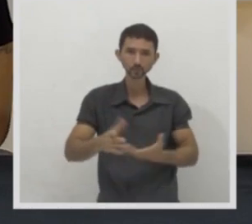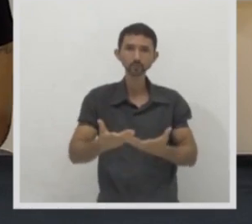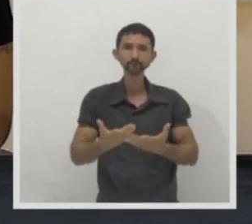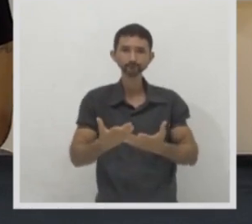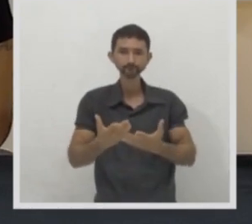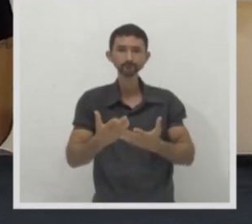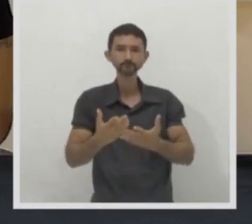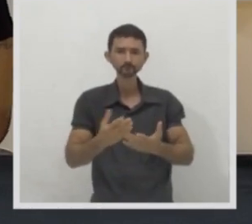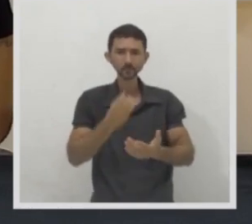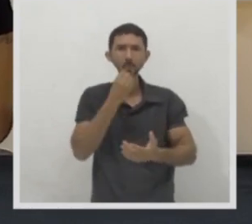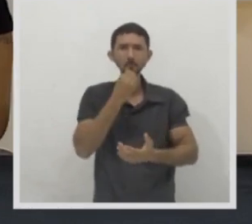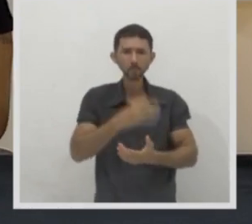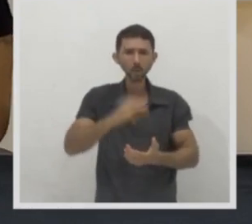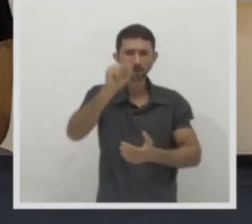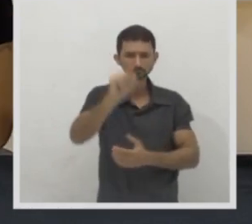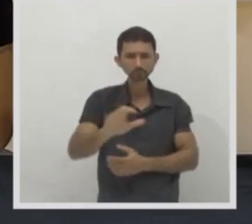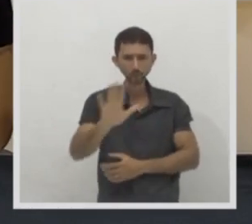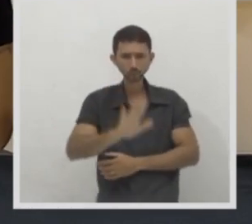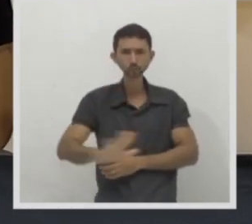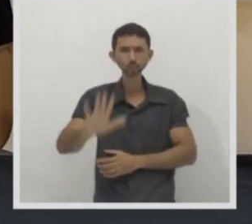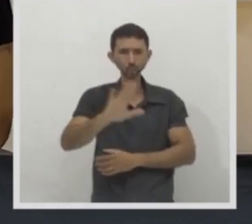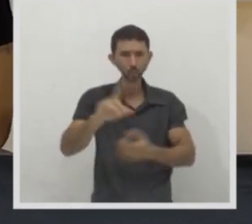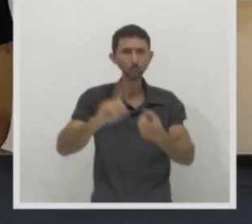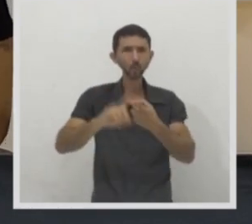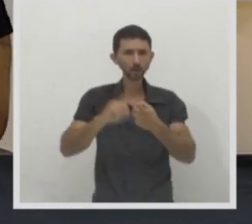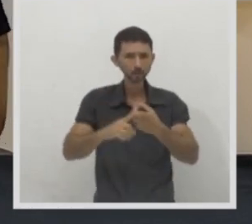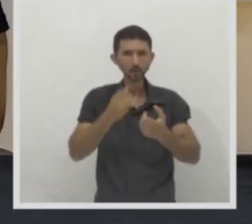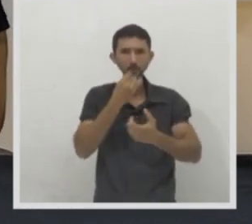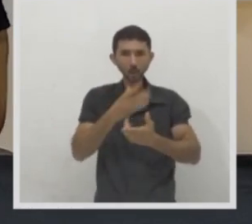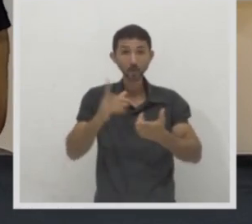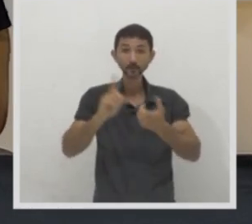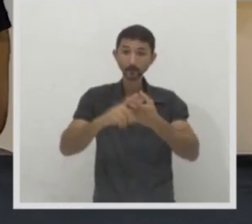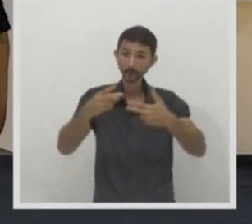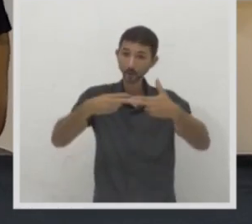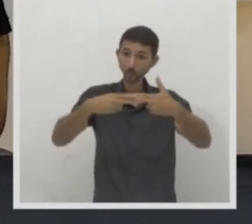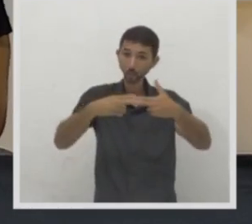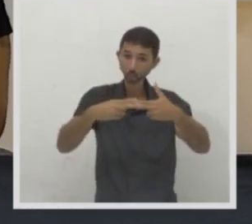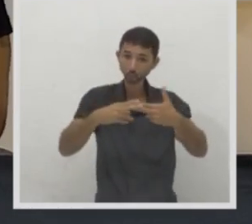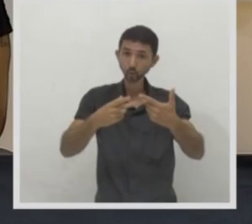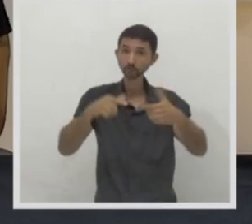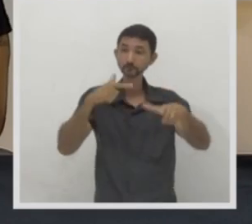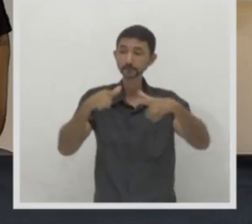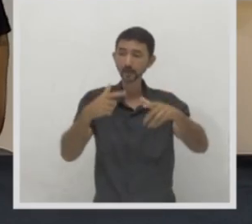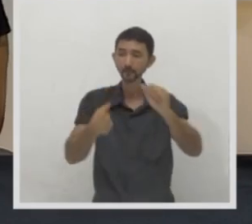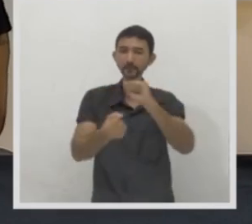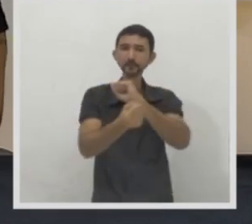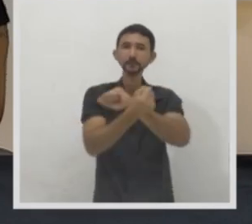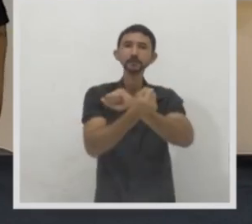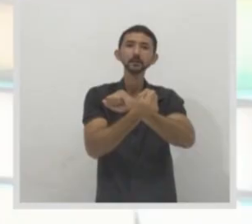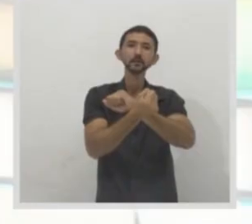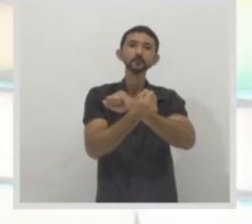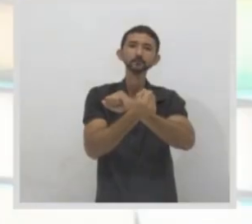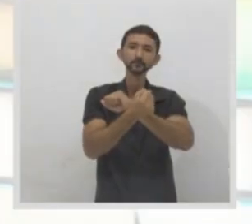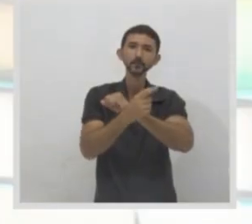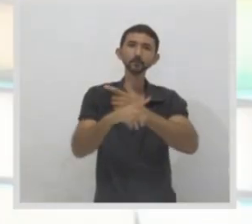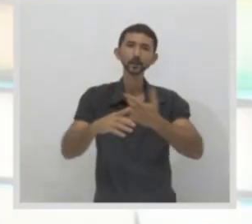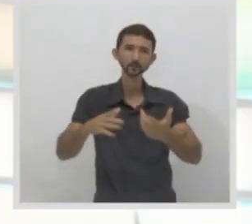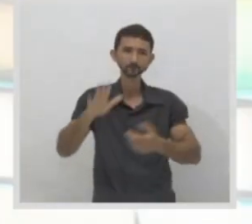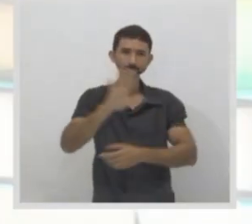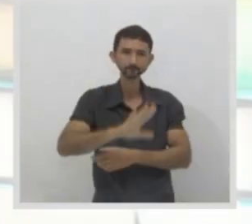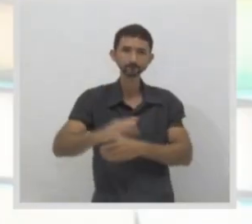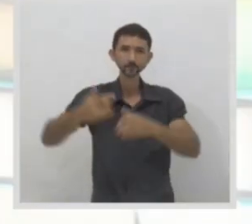Goiás. Né? Ela utilizou também o trabalho escravo e ela favoreceu a ocupação do